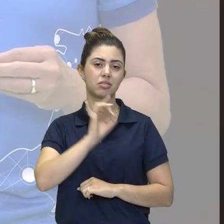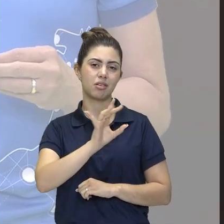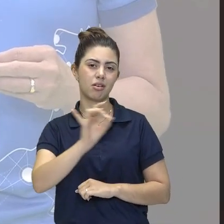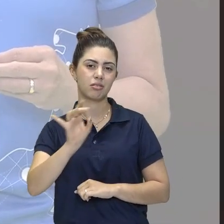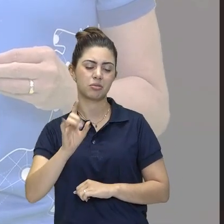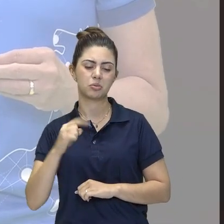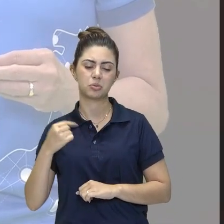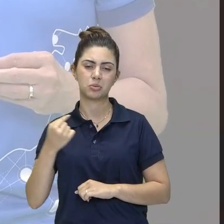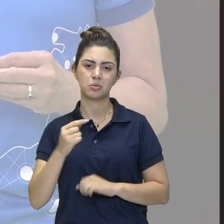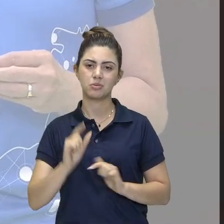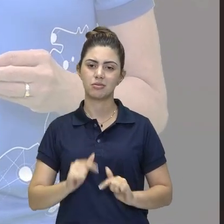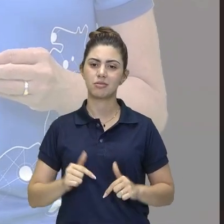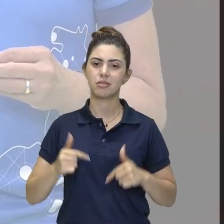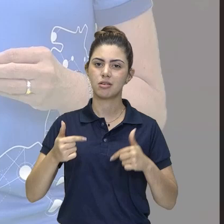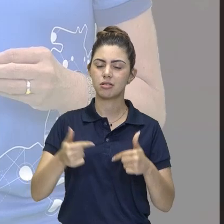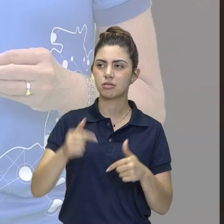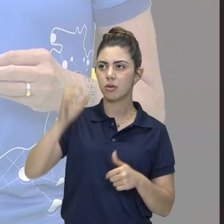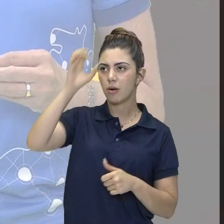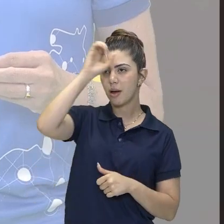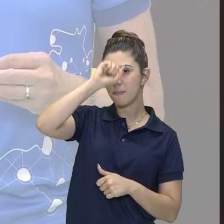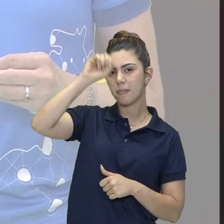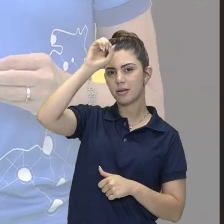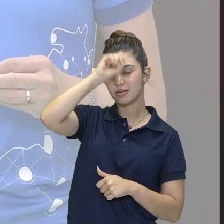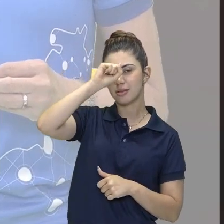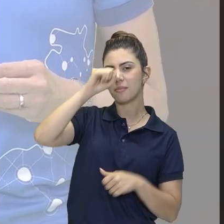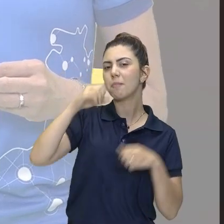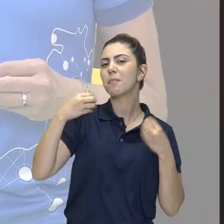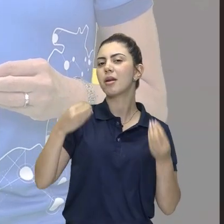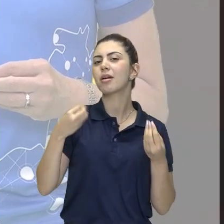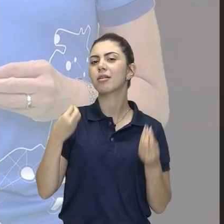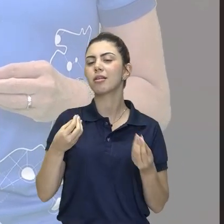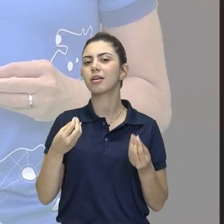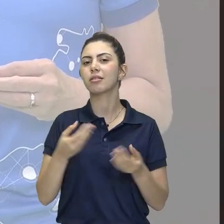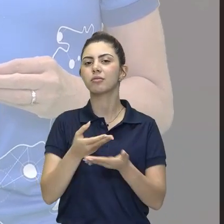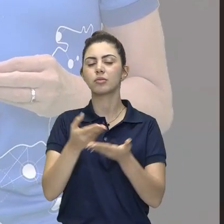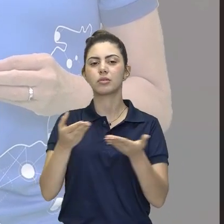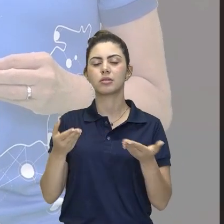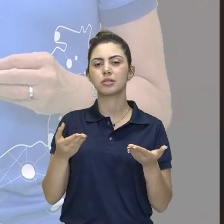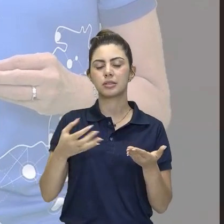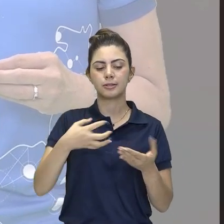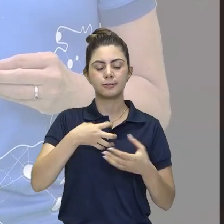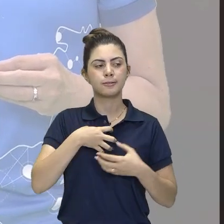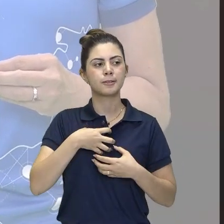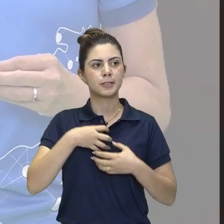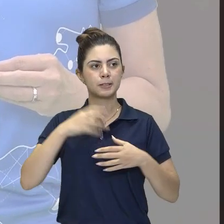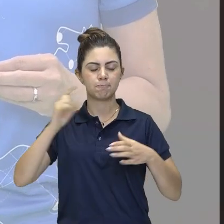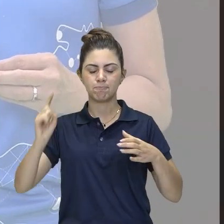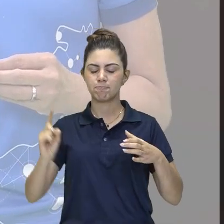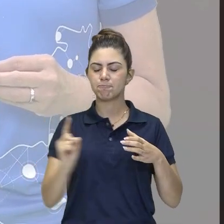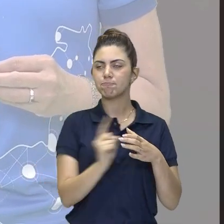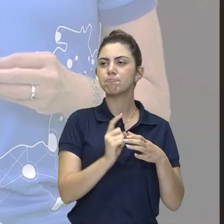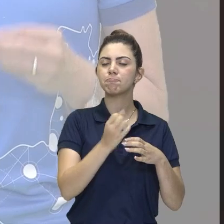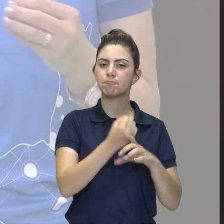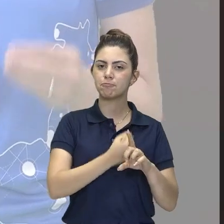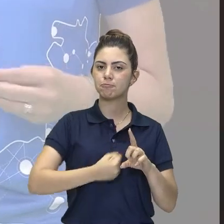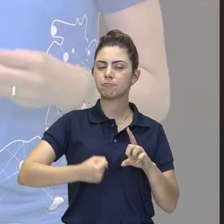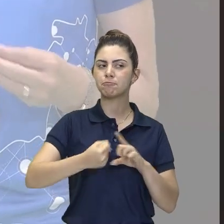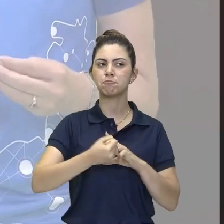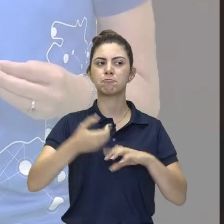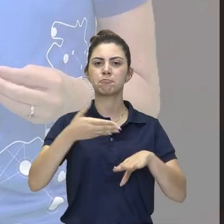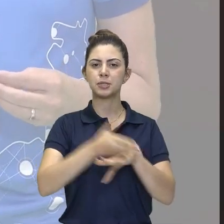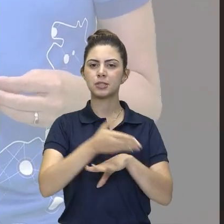e empreendemos é para que você se sinta integrante, participante e tenha